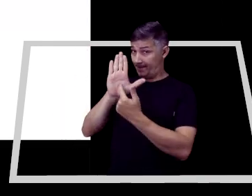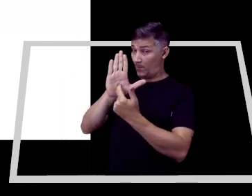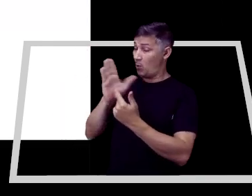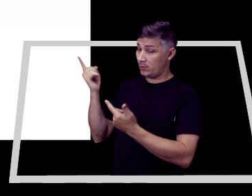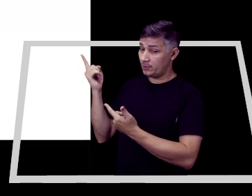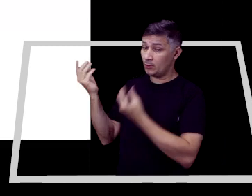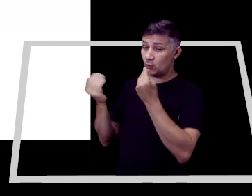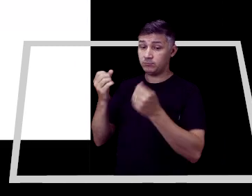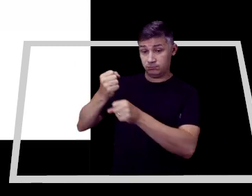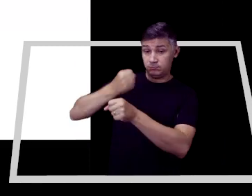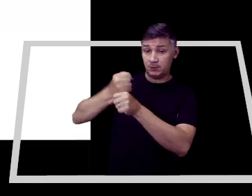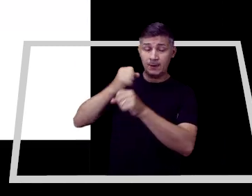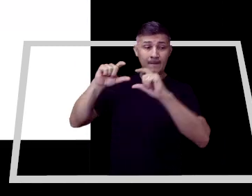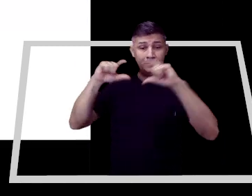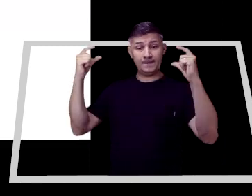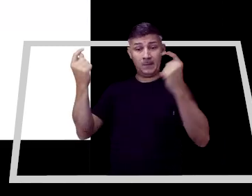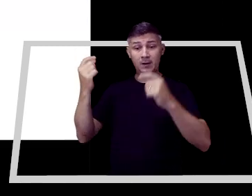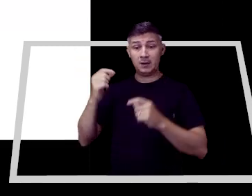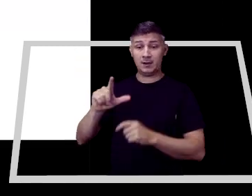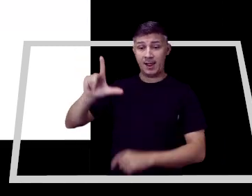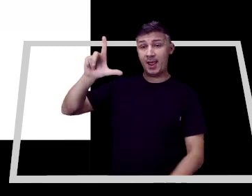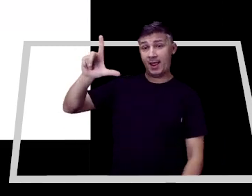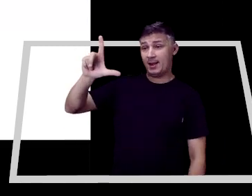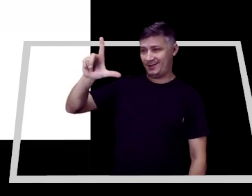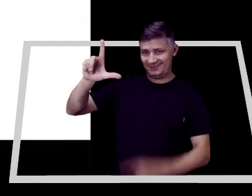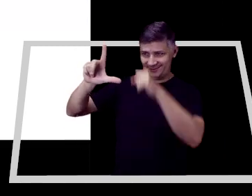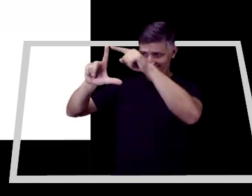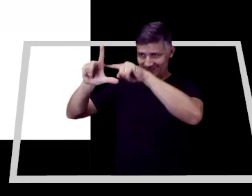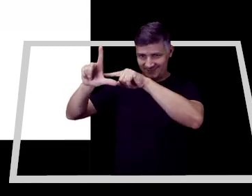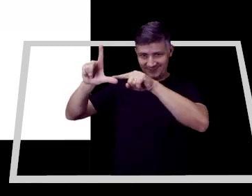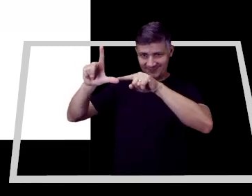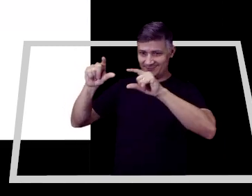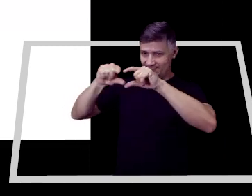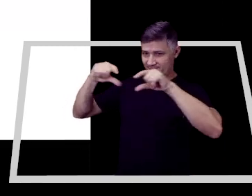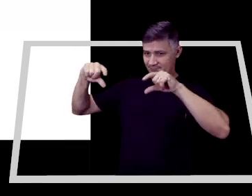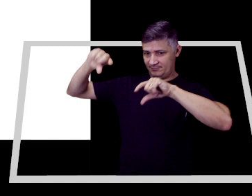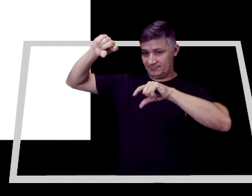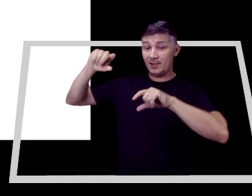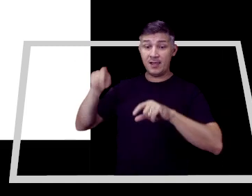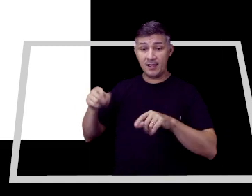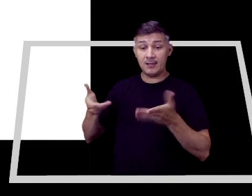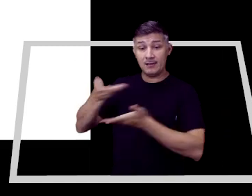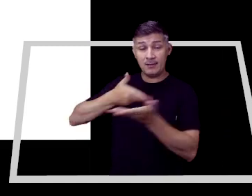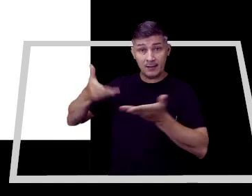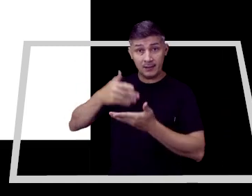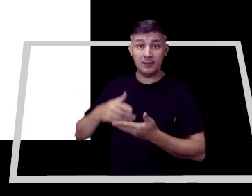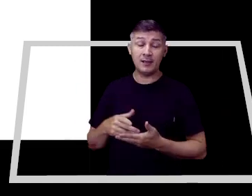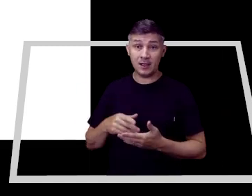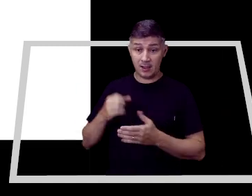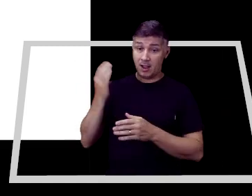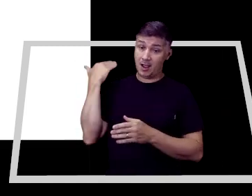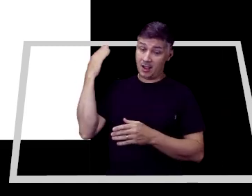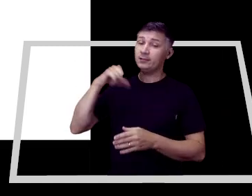nesse diagrama, esse edifício que está em L, envolvido pelo dispositivo de circulação, era o